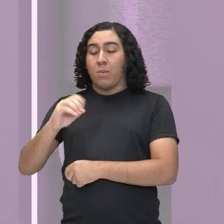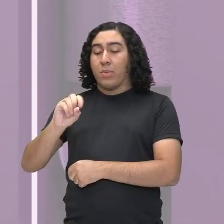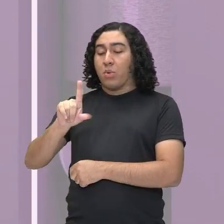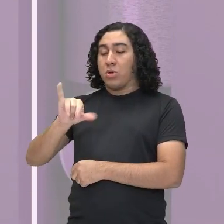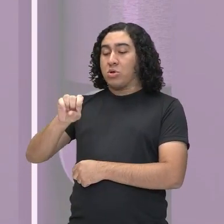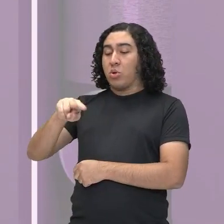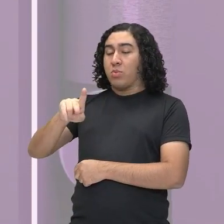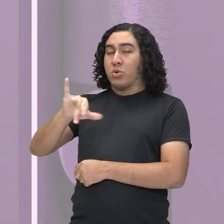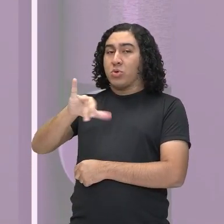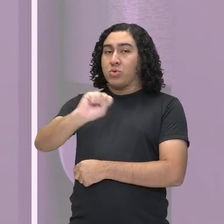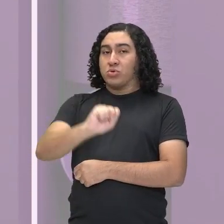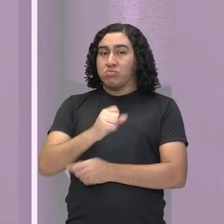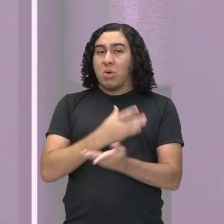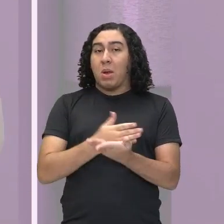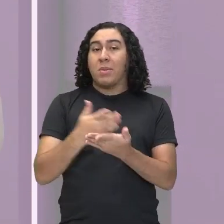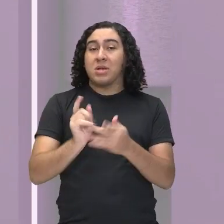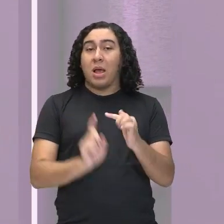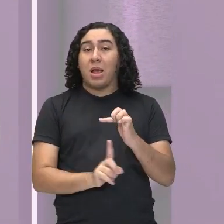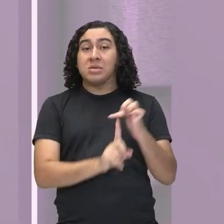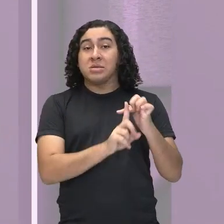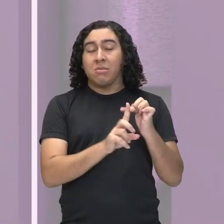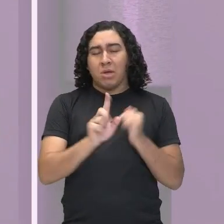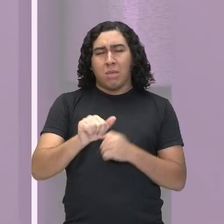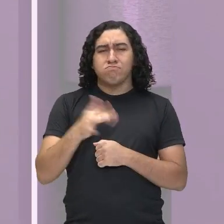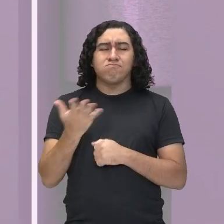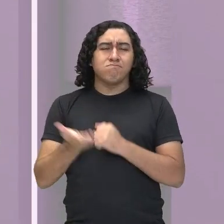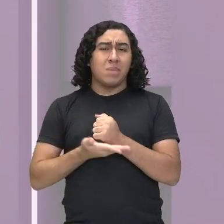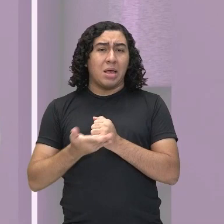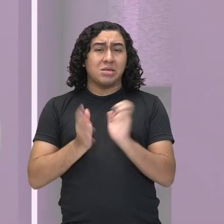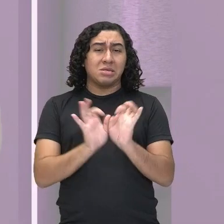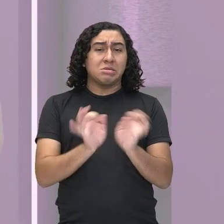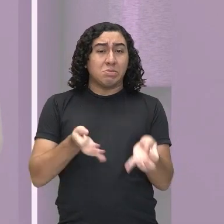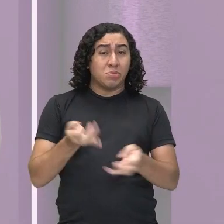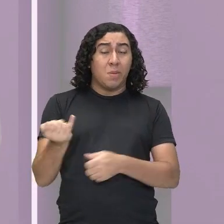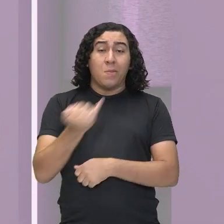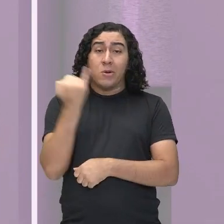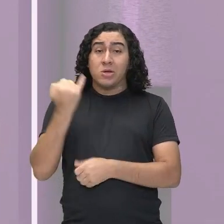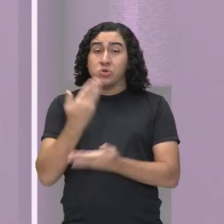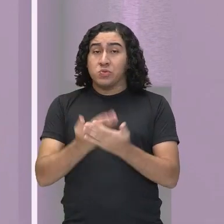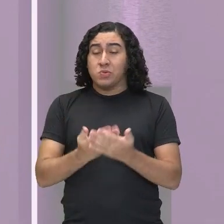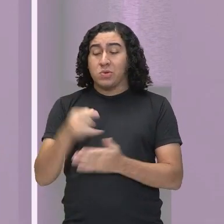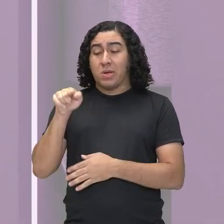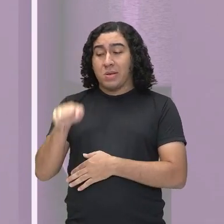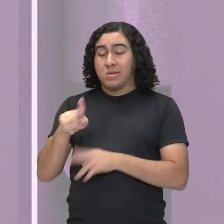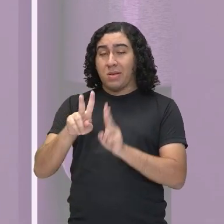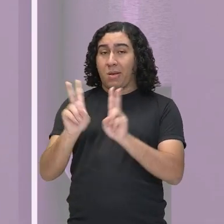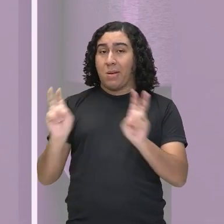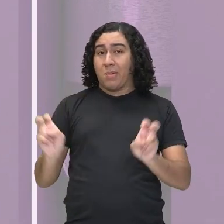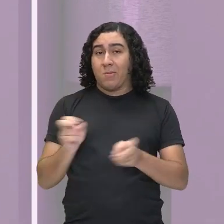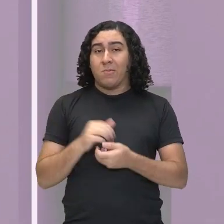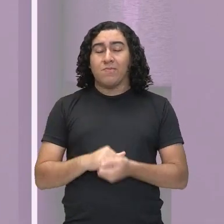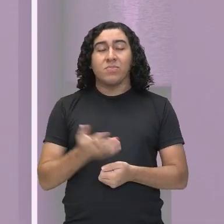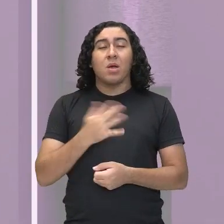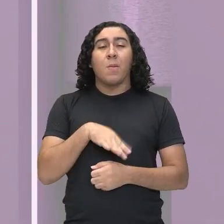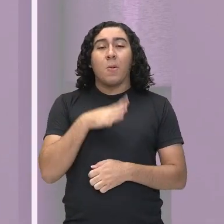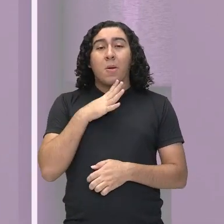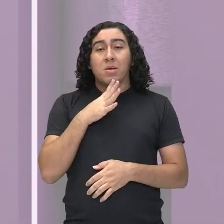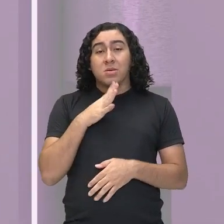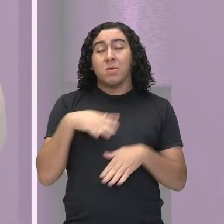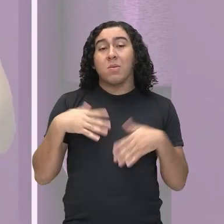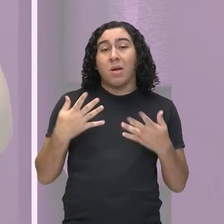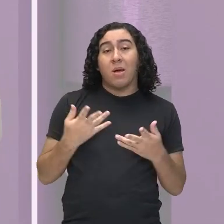a adição, uma operação básica e importante ali no estudo dos polinômios. Então, vamos ver agora como é que